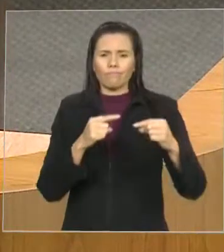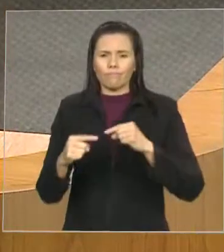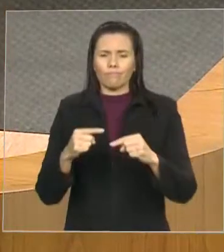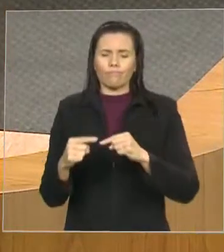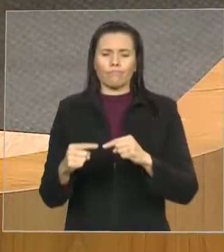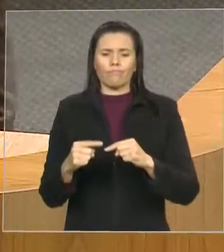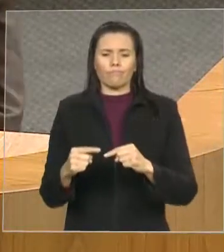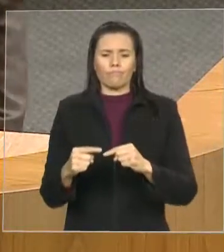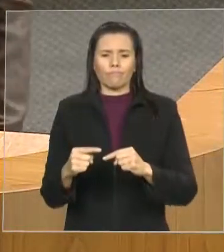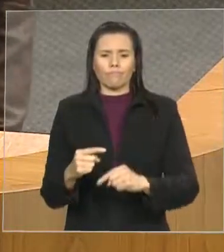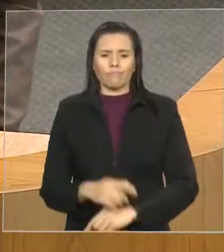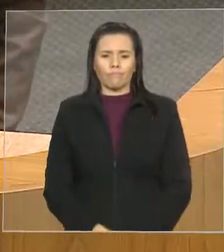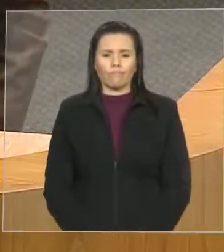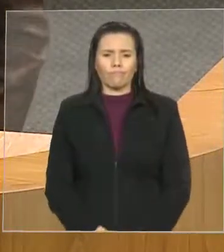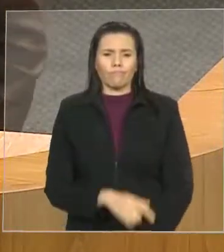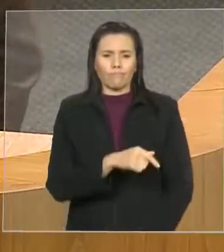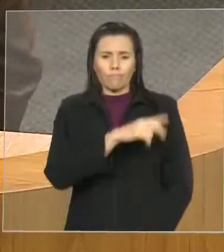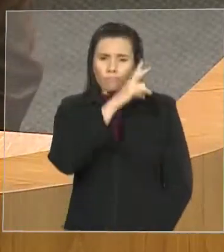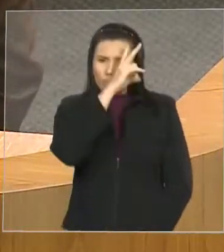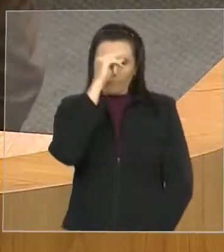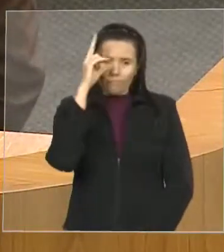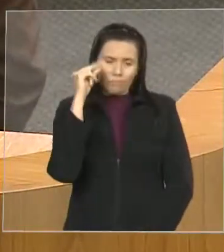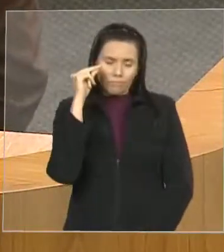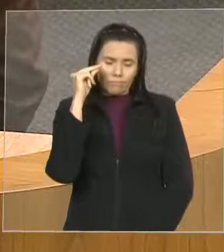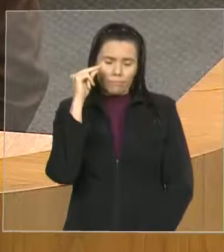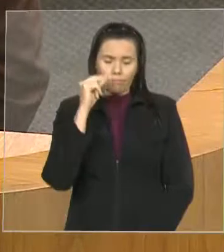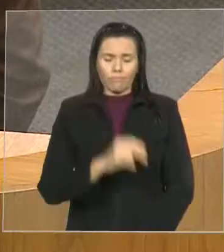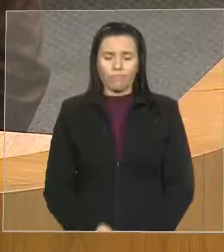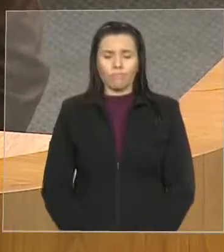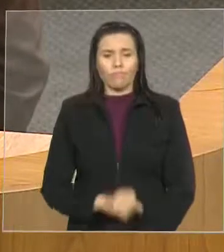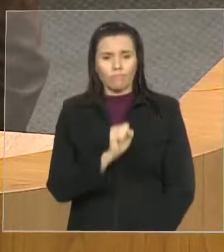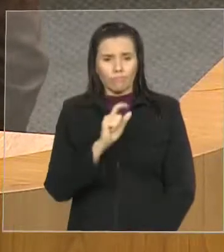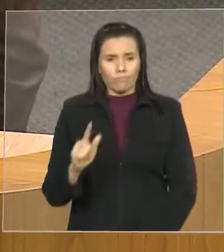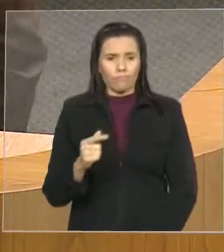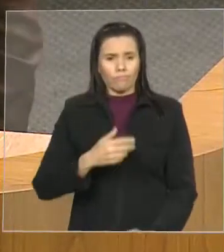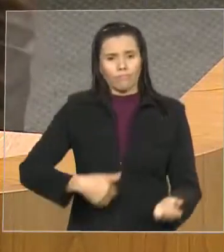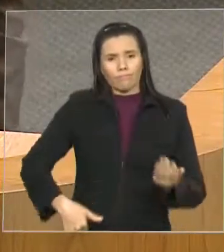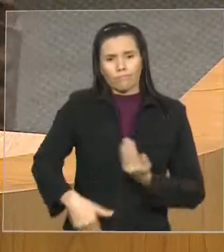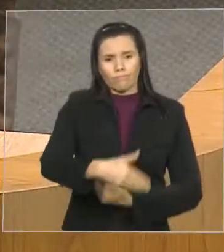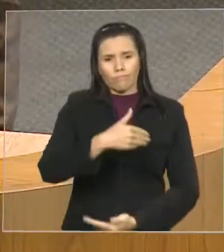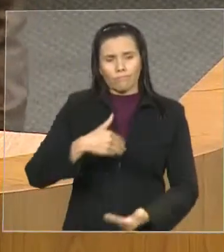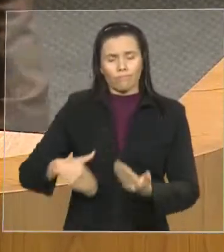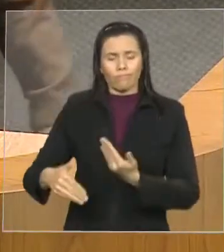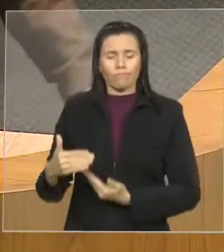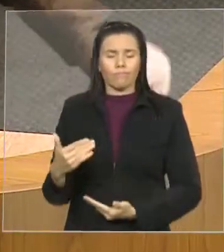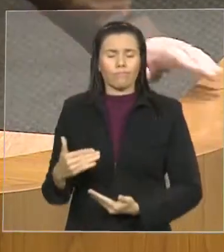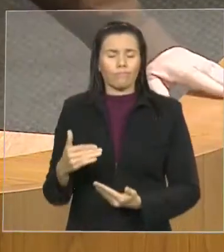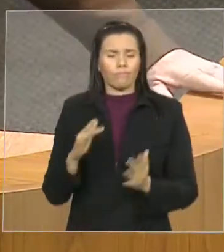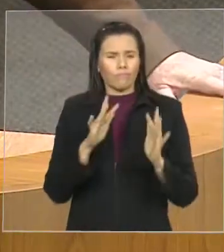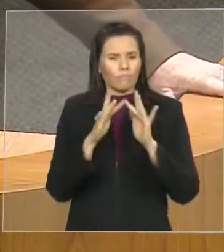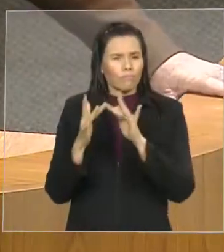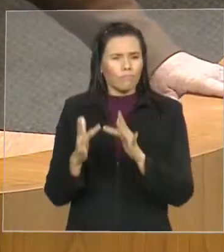da Prefeitura de São Luís, articulando